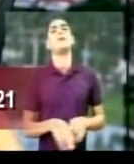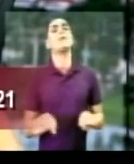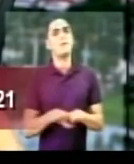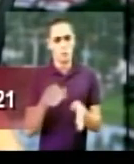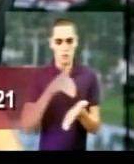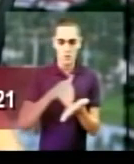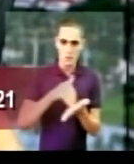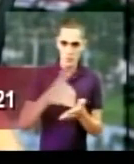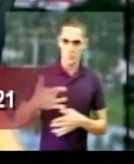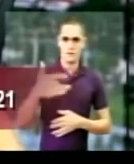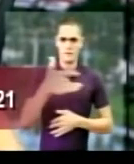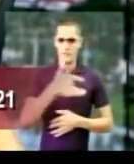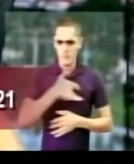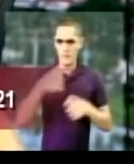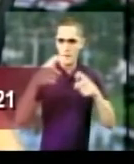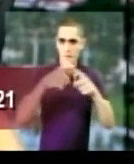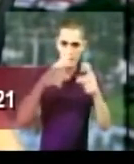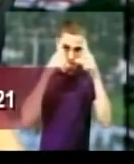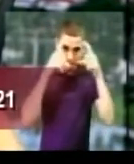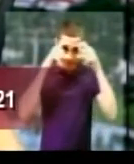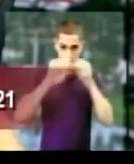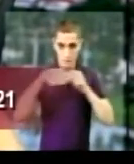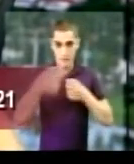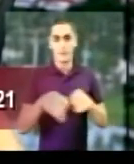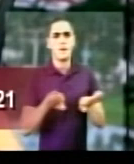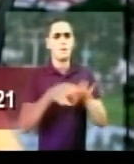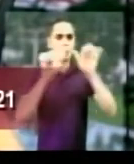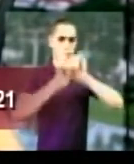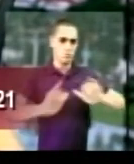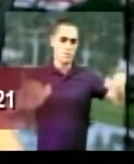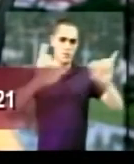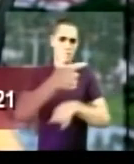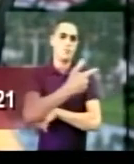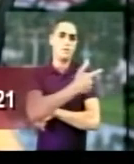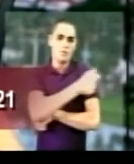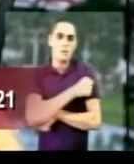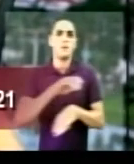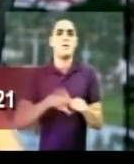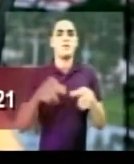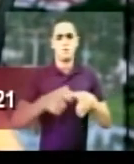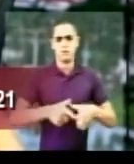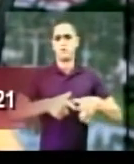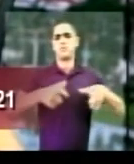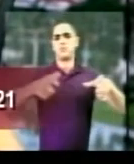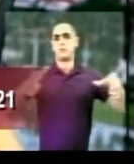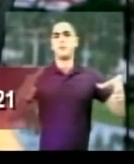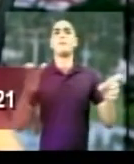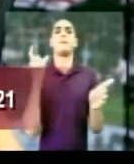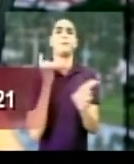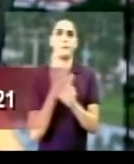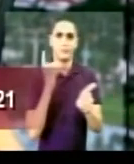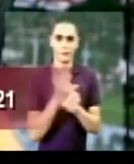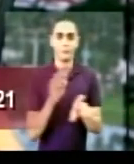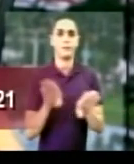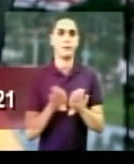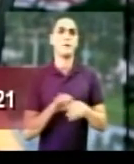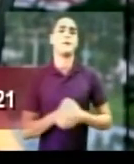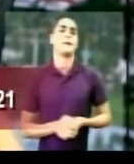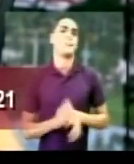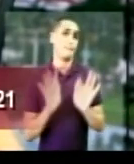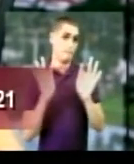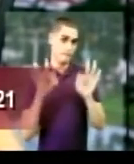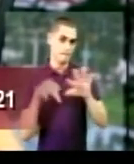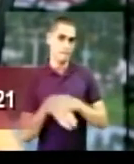Aldenis Borim, que vai dar alguns recados sobre a vacinação, sobre a ampliação de atendimento também. E, por